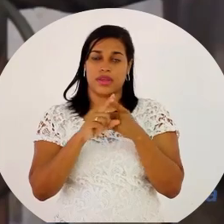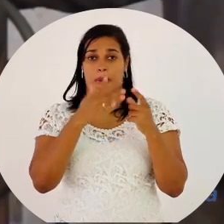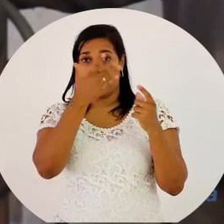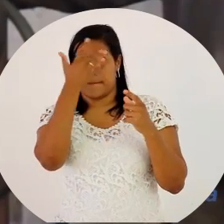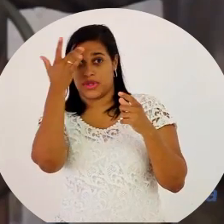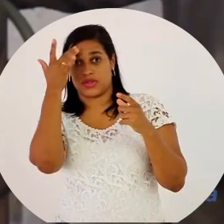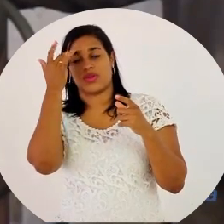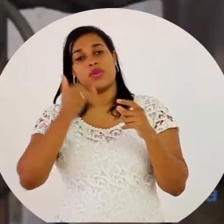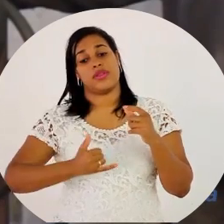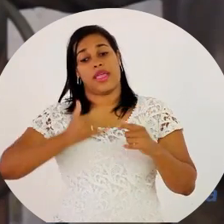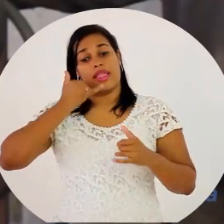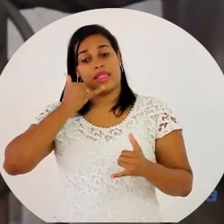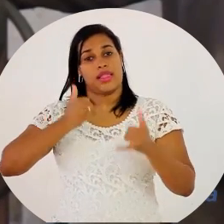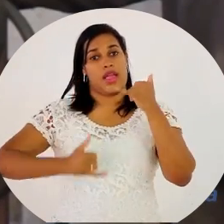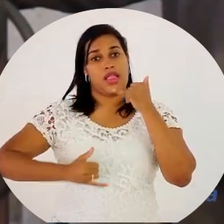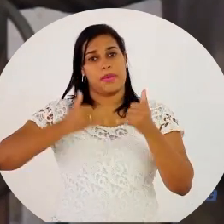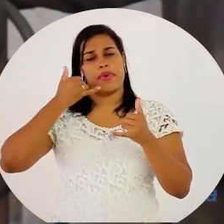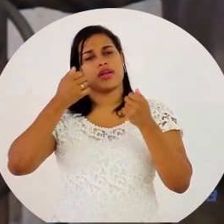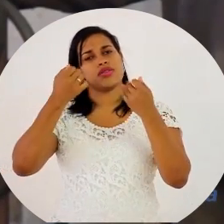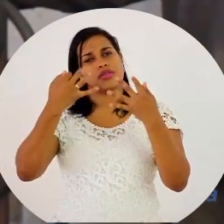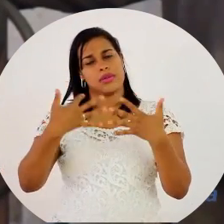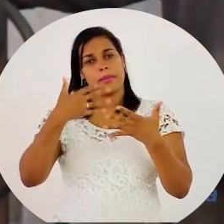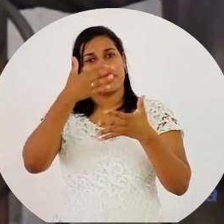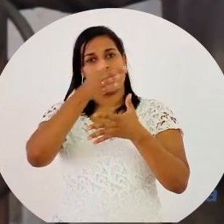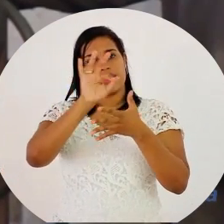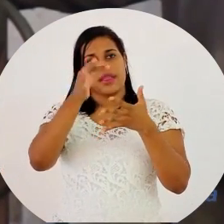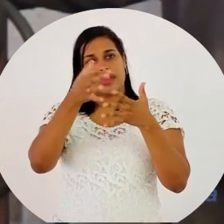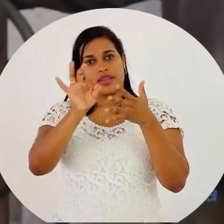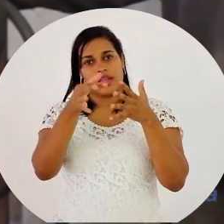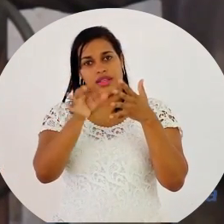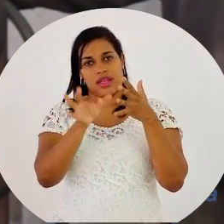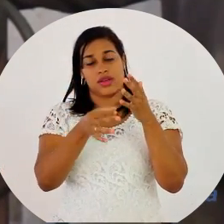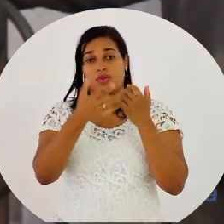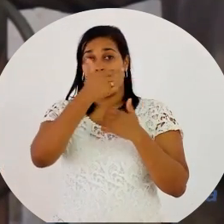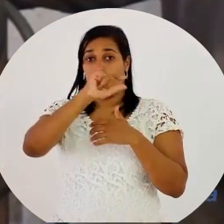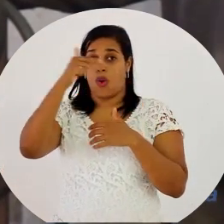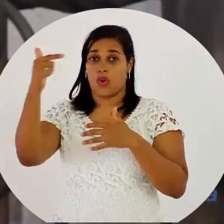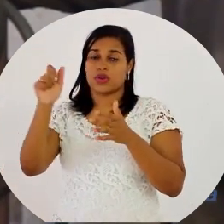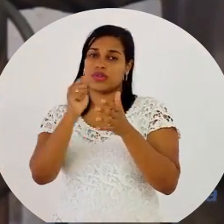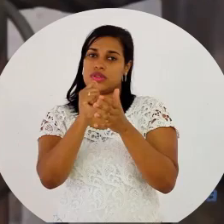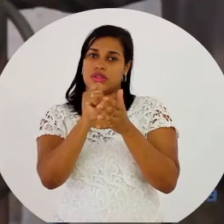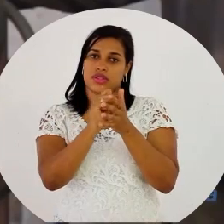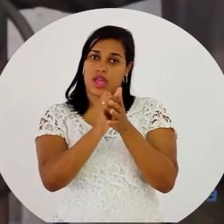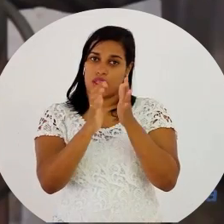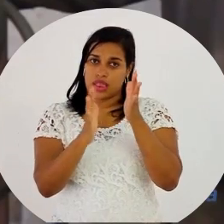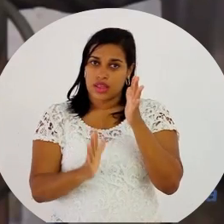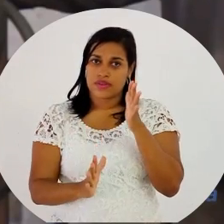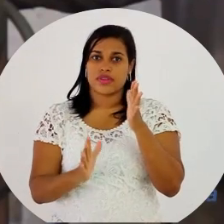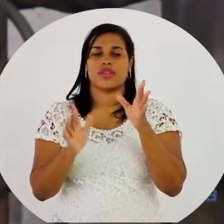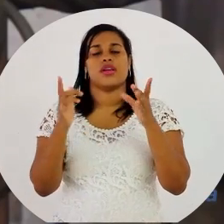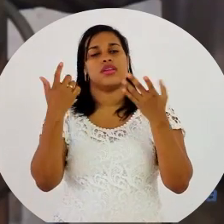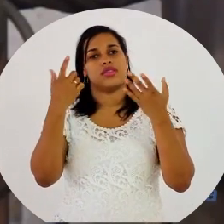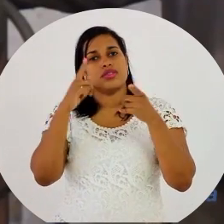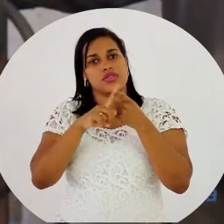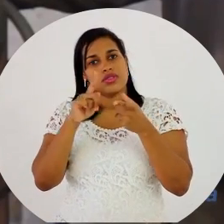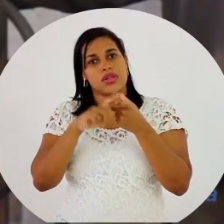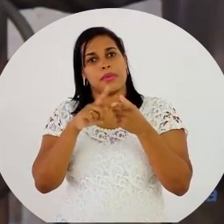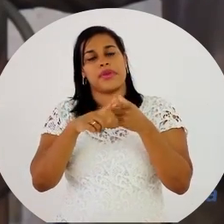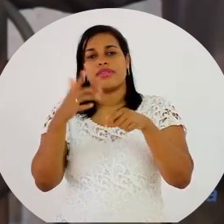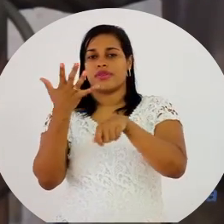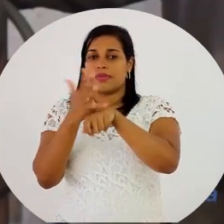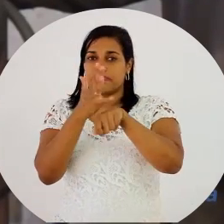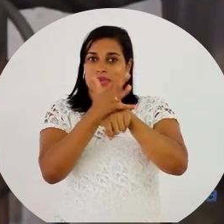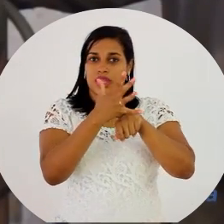pessoal de telemarketing, eles vão estar bem detalhados, mas as outras atividades a gente vai tentar interagir, a gente vai tentar colocar aquilo ali na